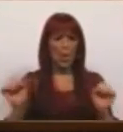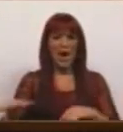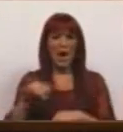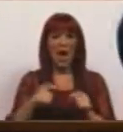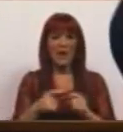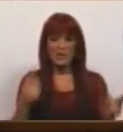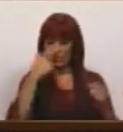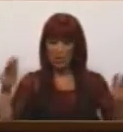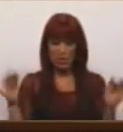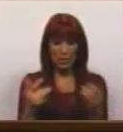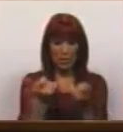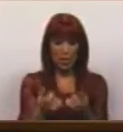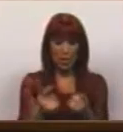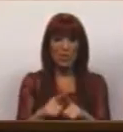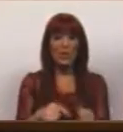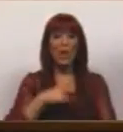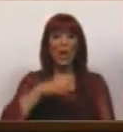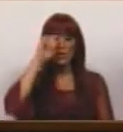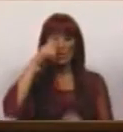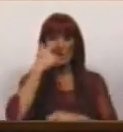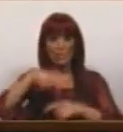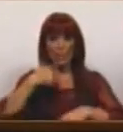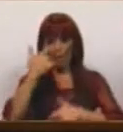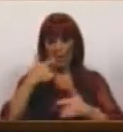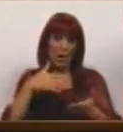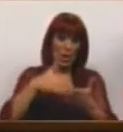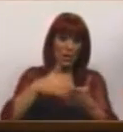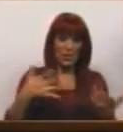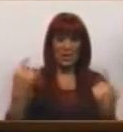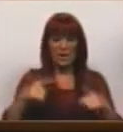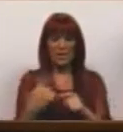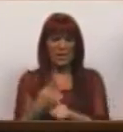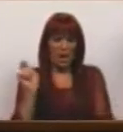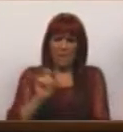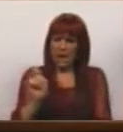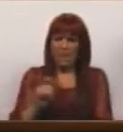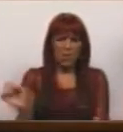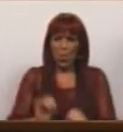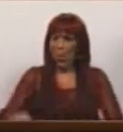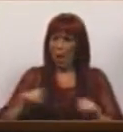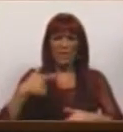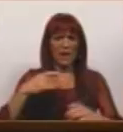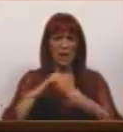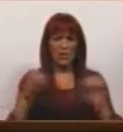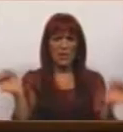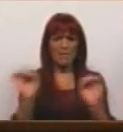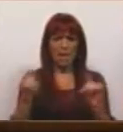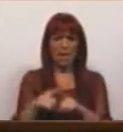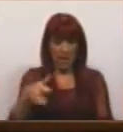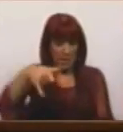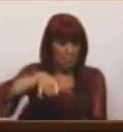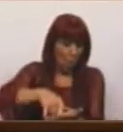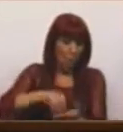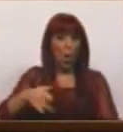de baixa densidade, como o desrespeito para com os próprios clientes que estiveram vários meses sem qualquer tipo de telecomunicações fixas